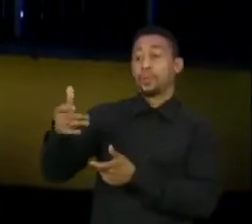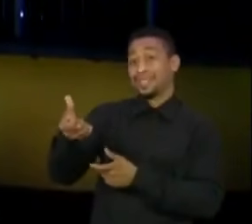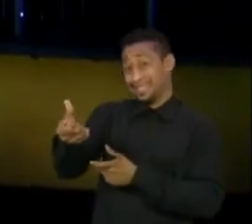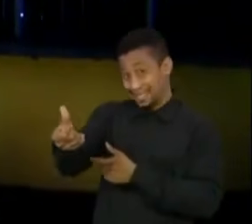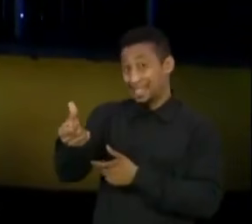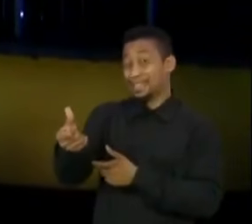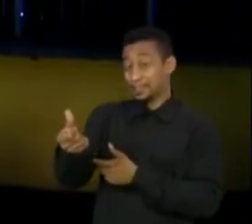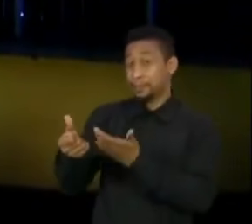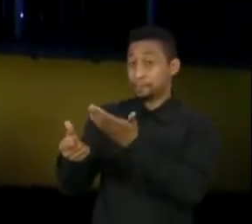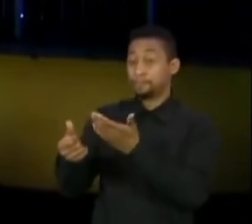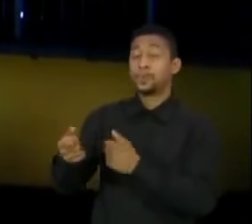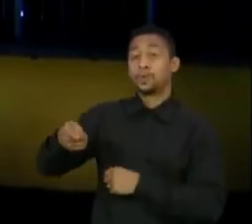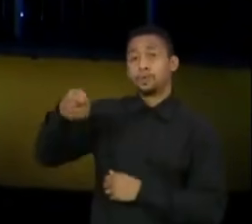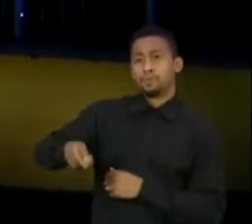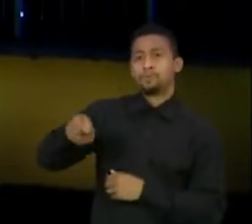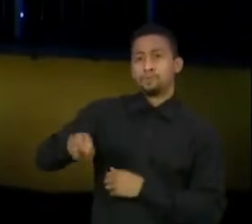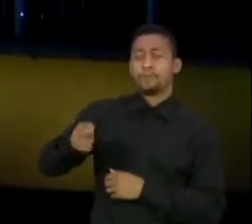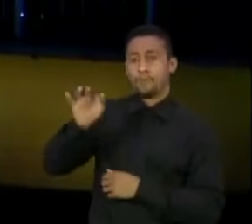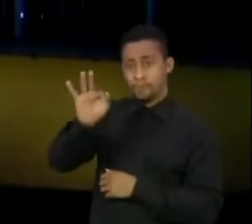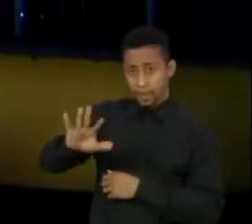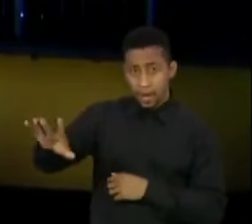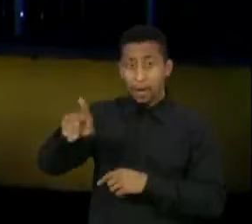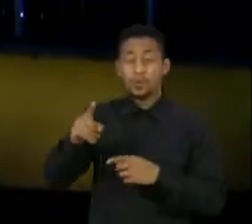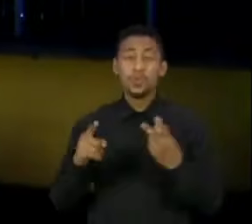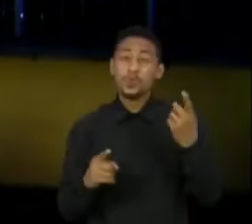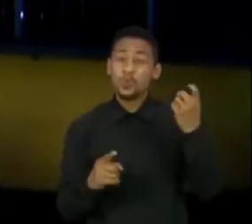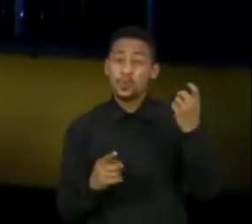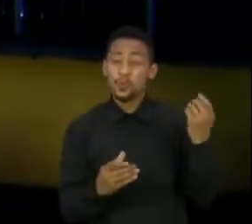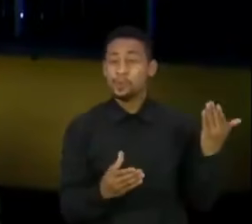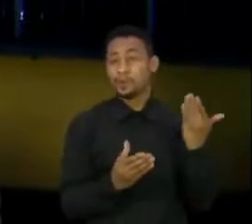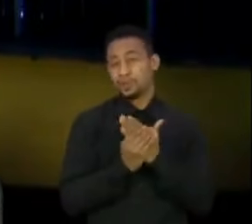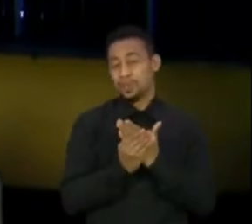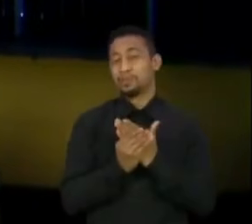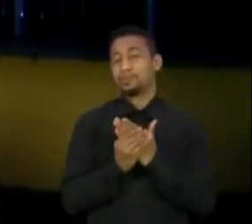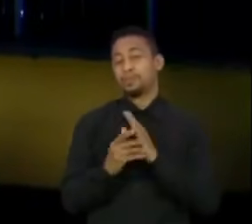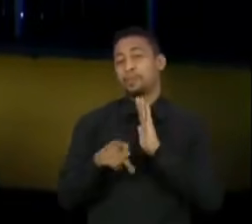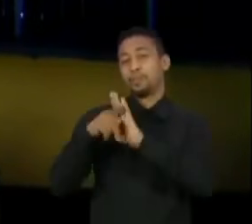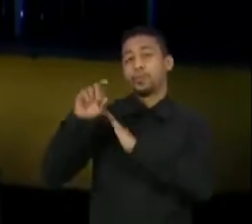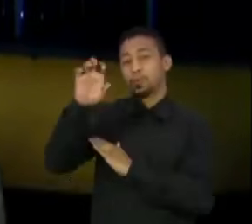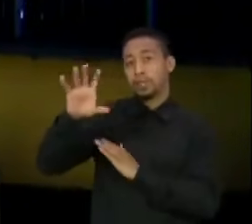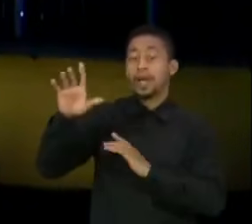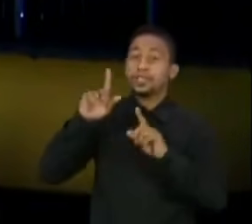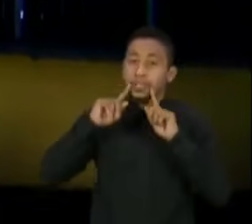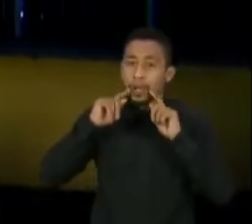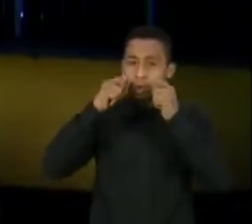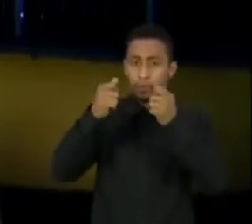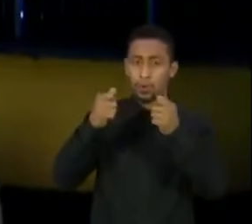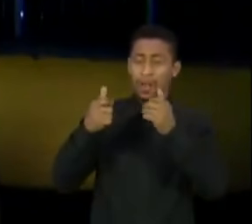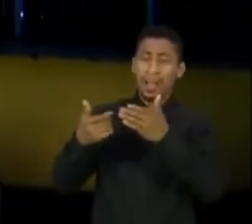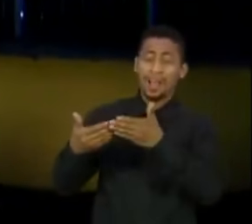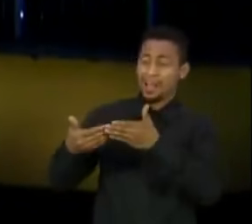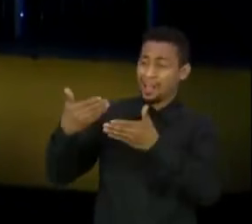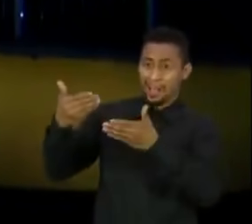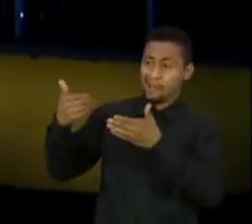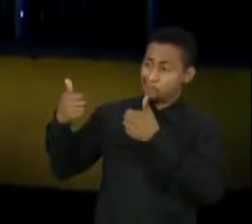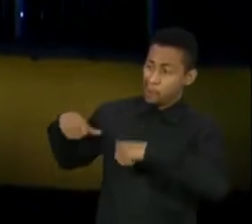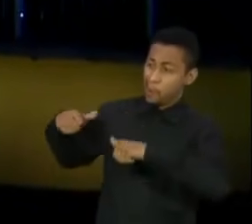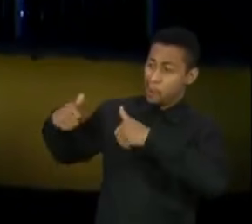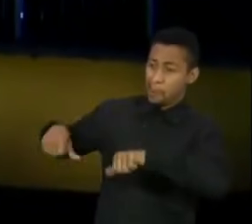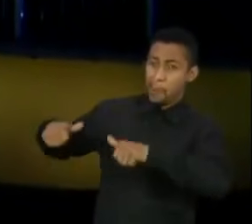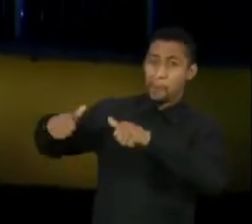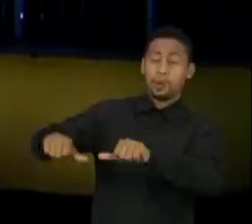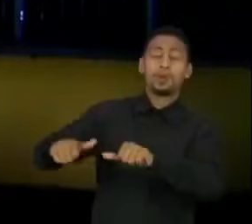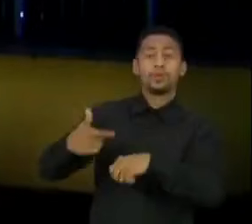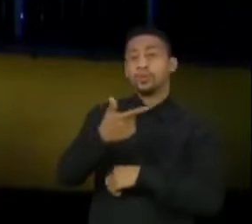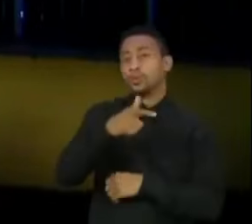e uma que foi mandada para o estado de Alagoas As outras todas foram encerradas por falta